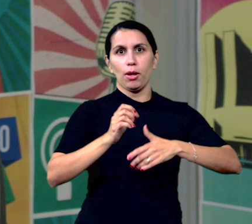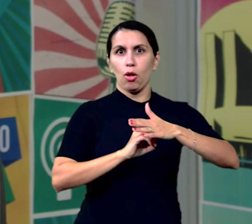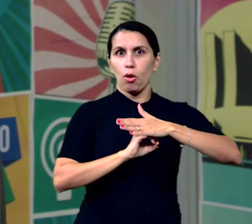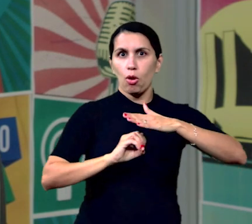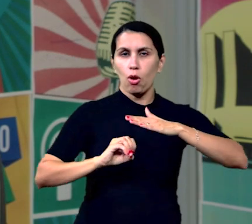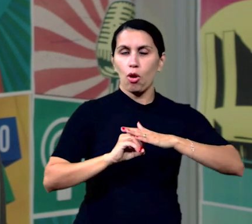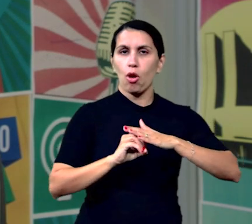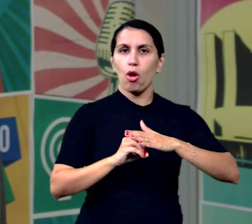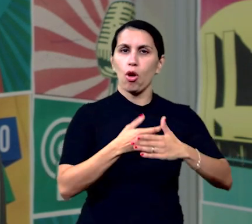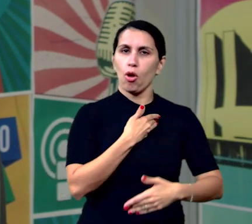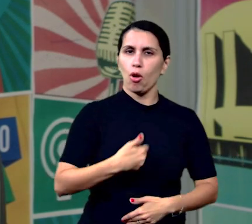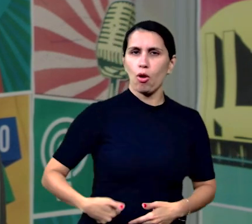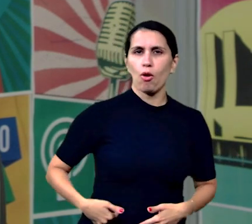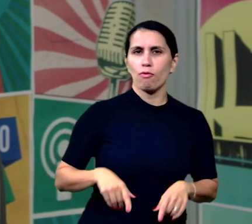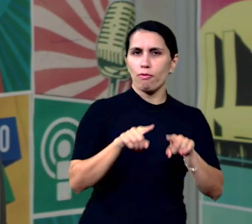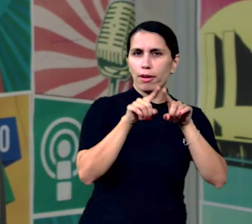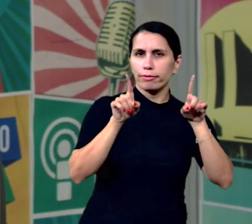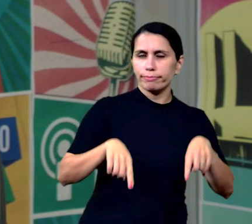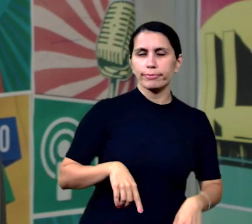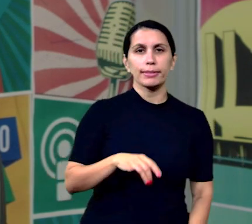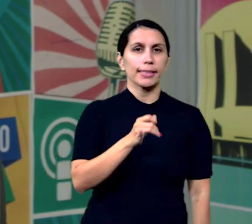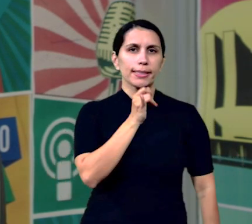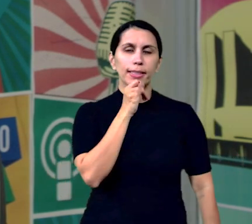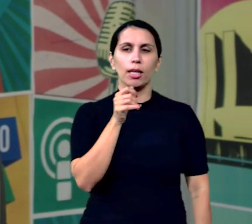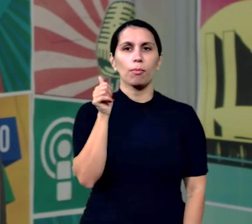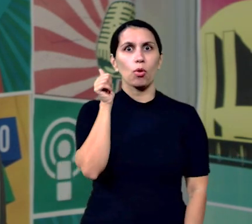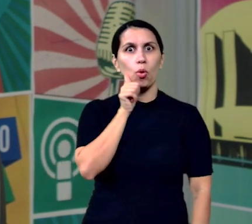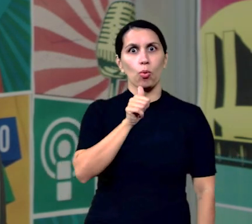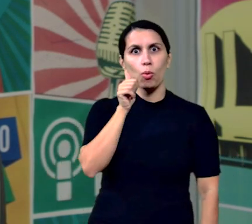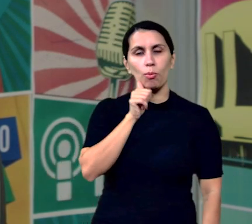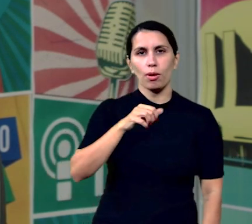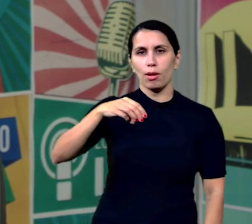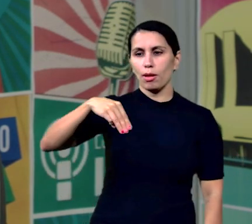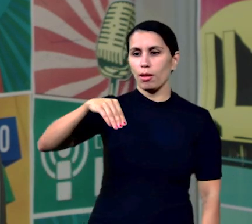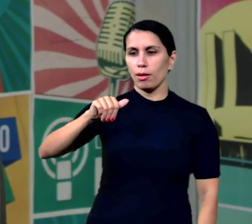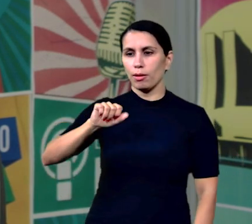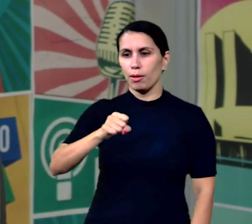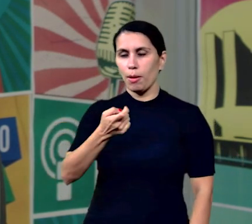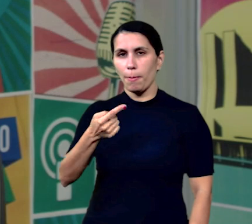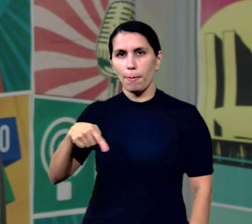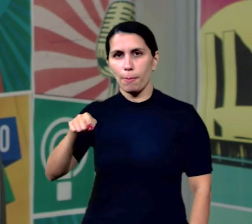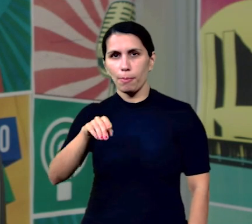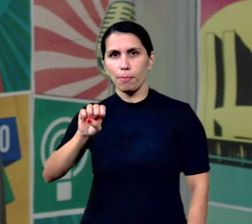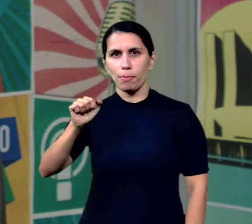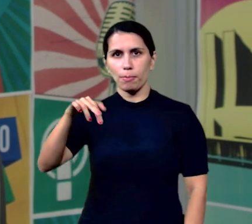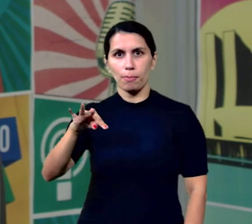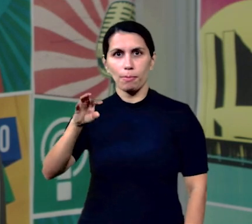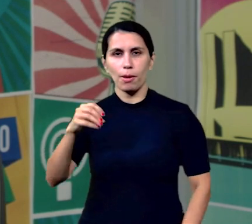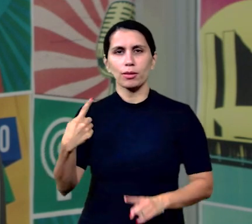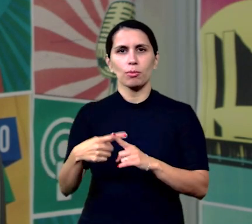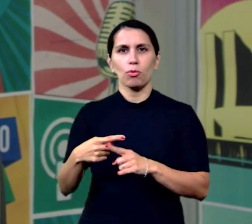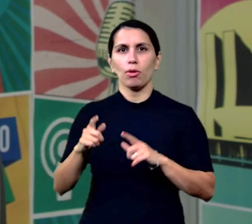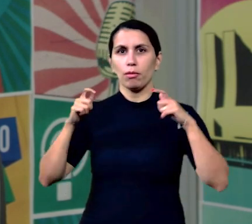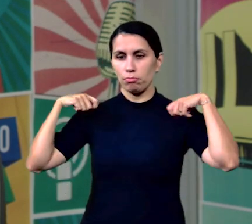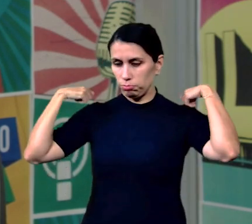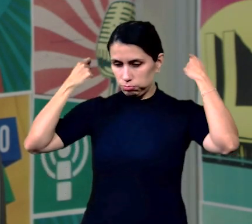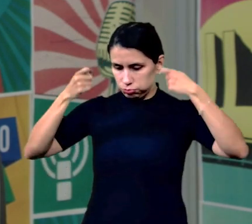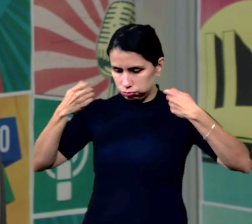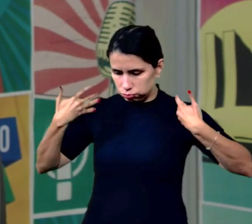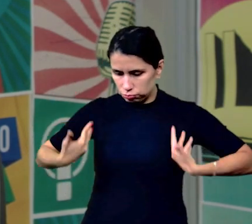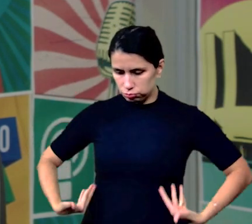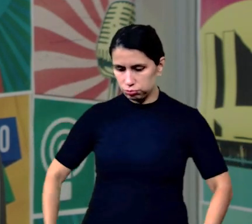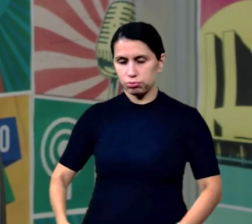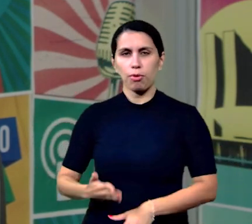públicas. Ou seja, aquela mãe de santo que não é atendida numa emergência de hospital, porque está com a sua veste sagrada, Uhum. não